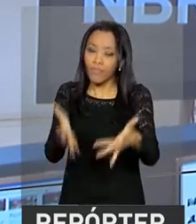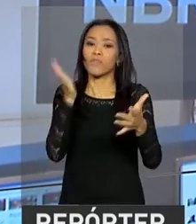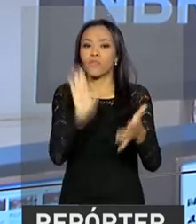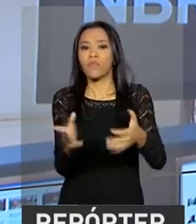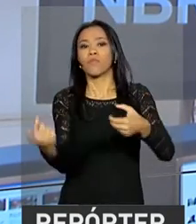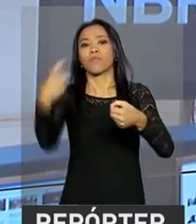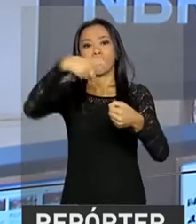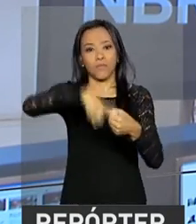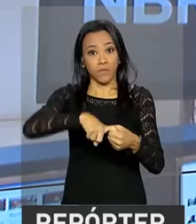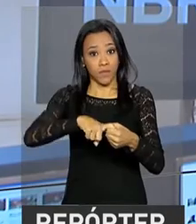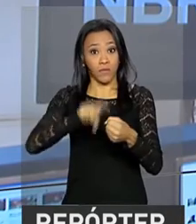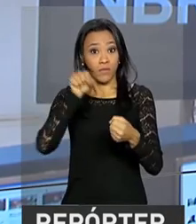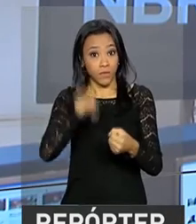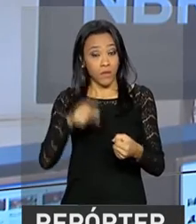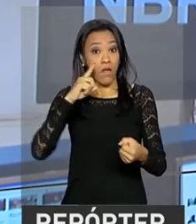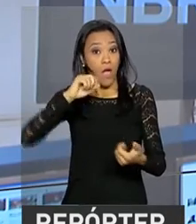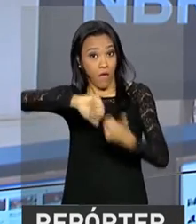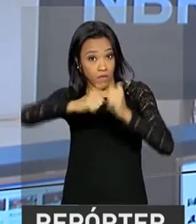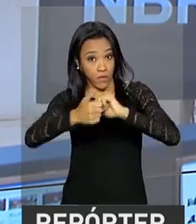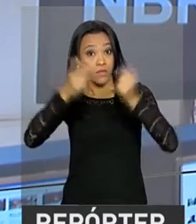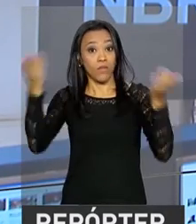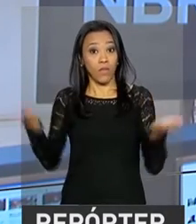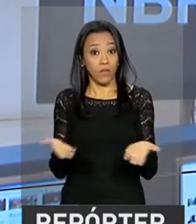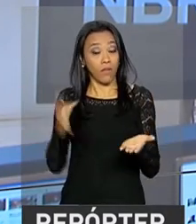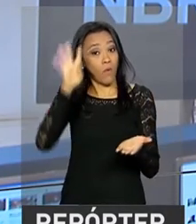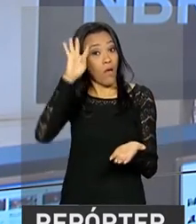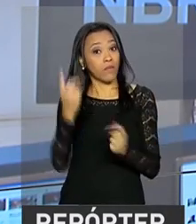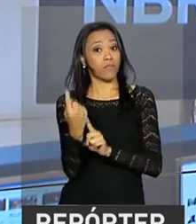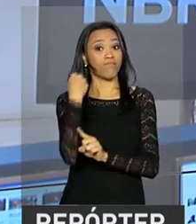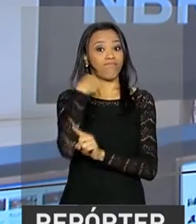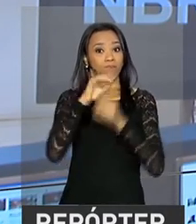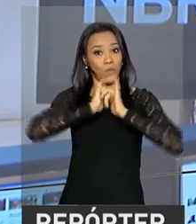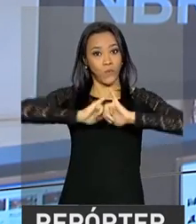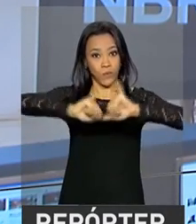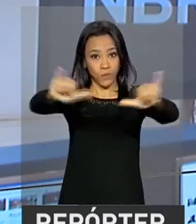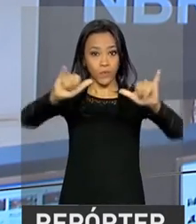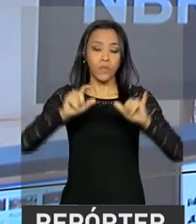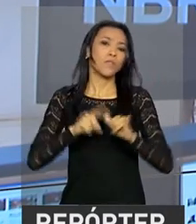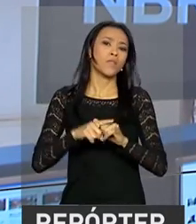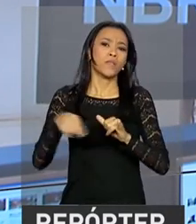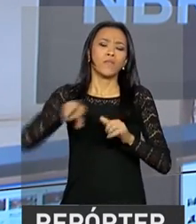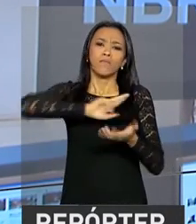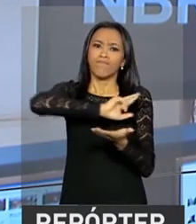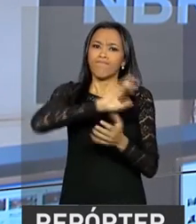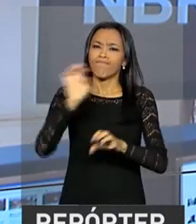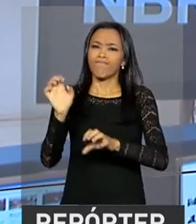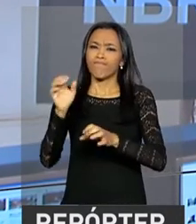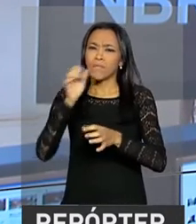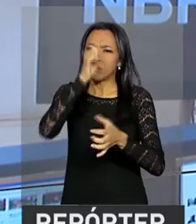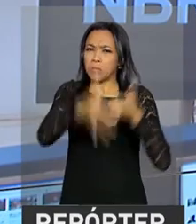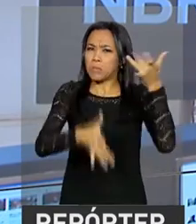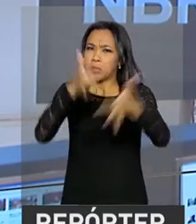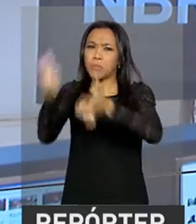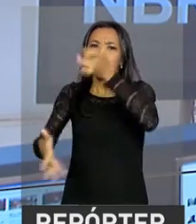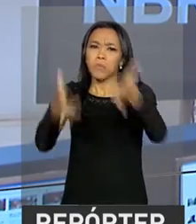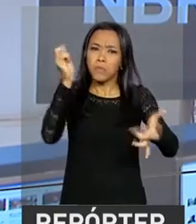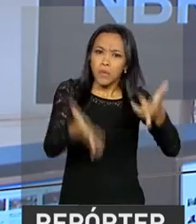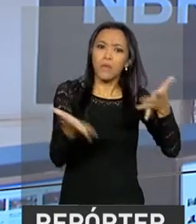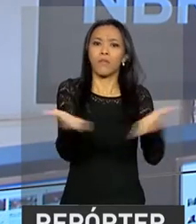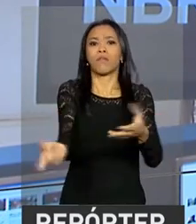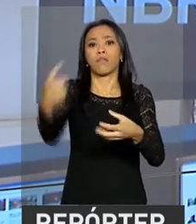retomadas o balanço foi divulgado nesta quarta feira entre os empreendimentos que estavam parados e foram